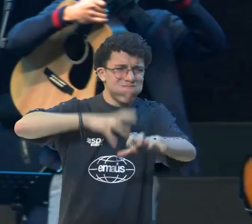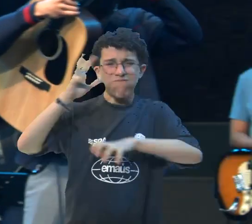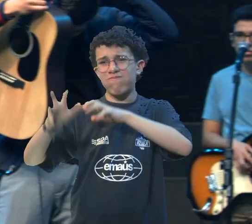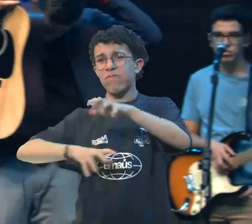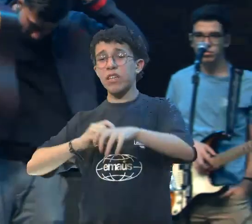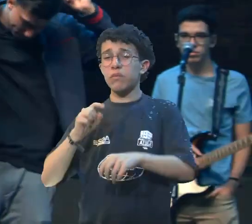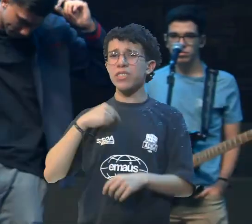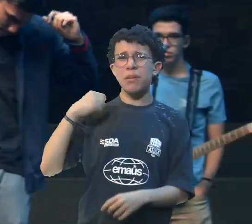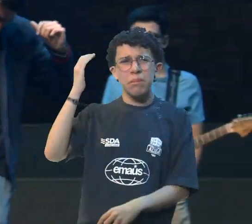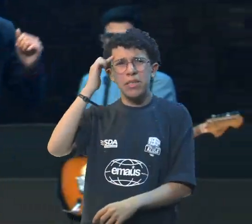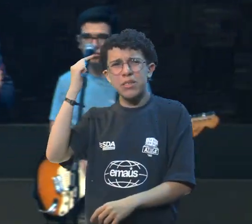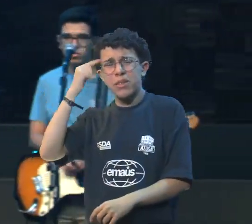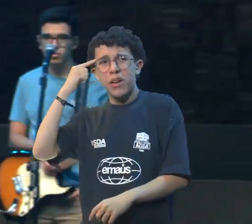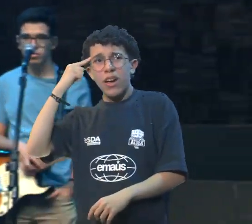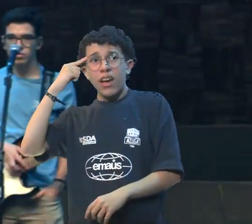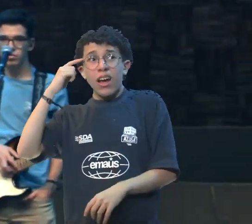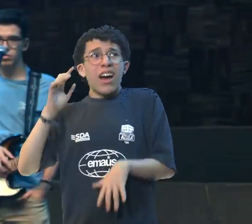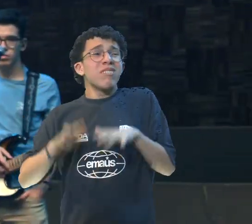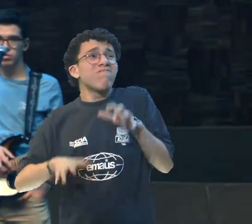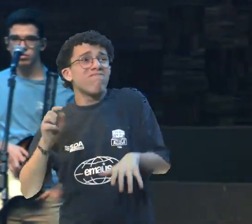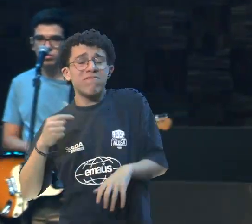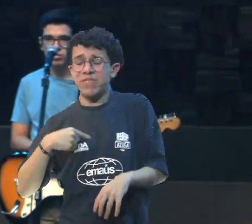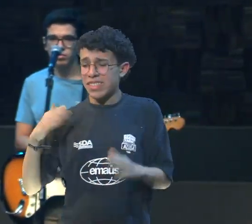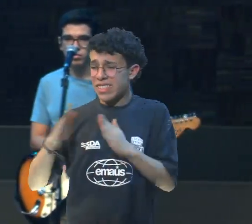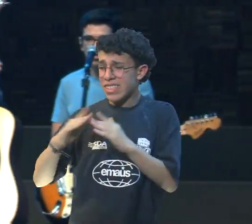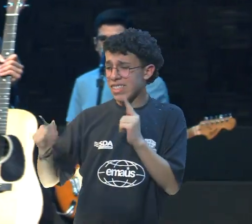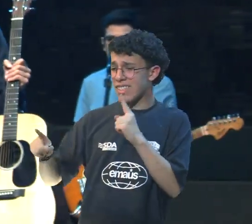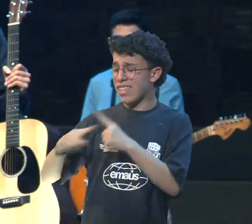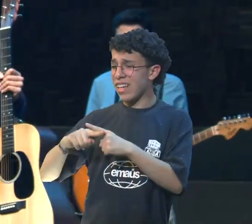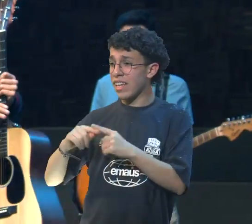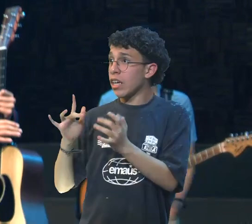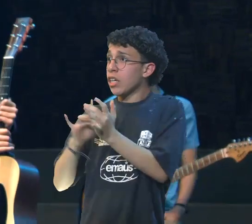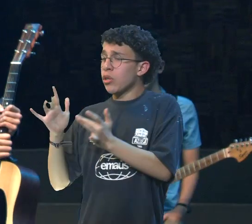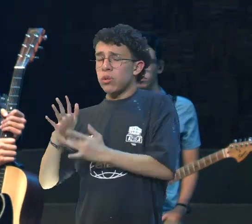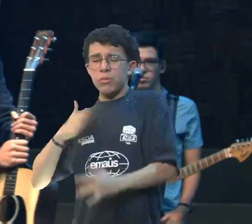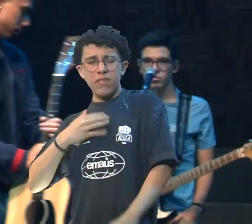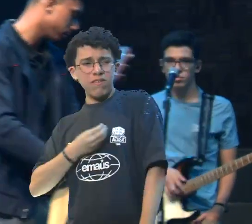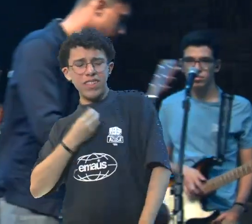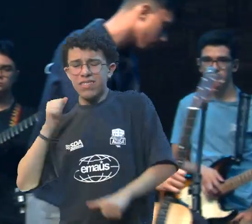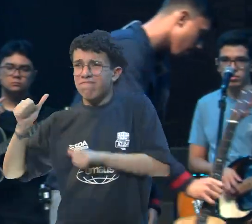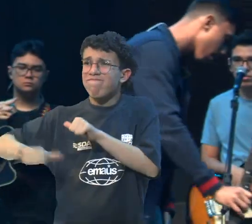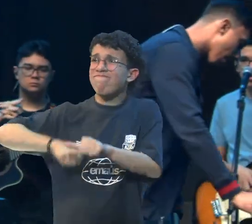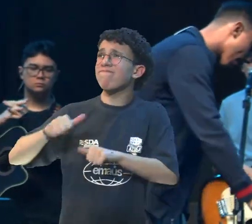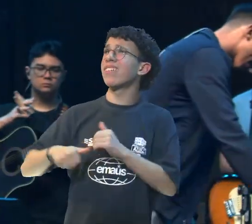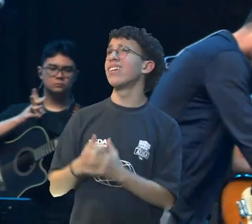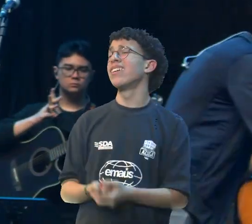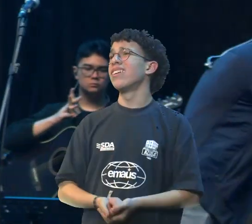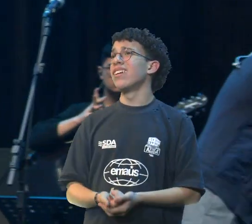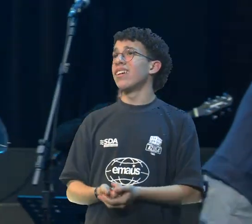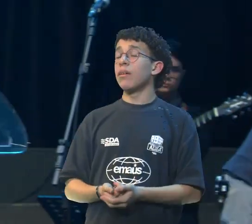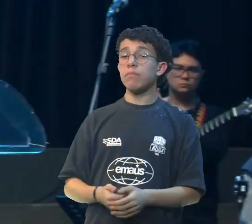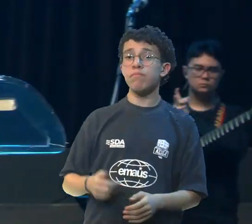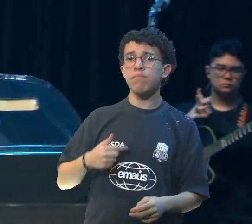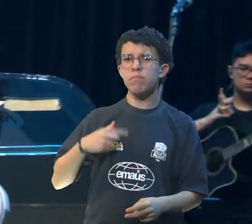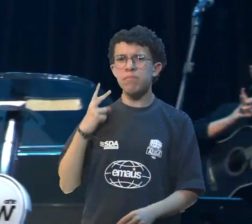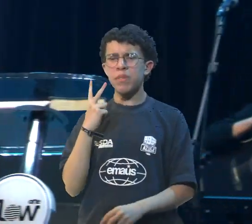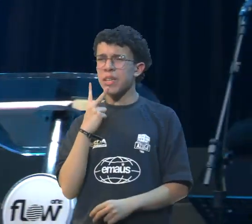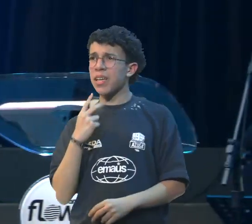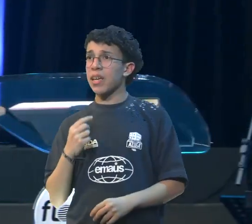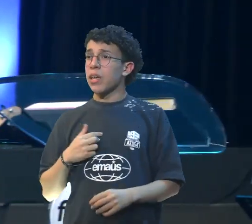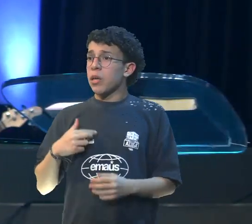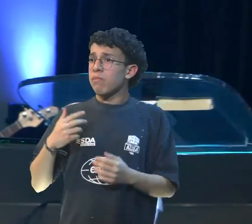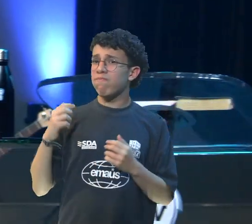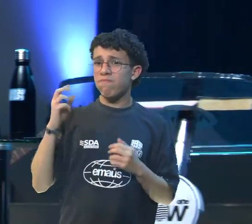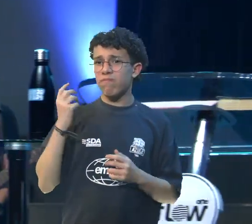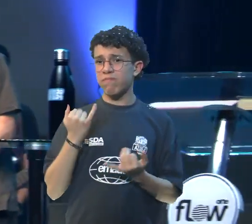quem sabe na igreja Jesus não pode resolver a minha vida. E parecia que enquanto a gente cantava, enquanto